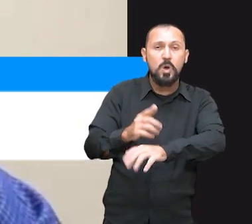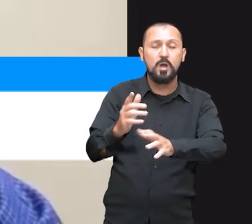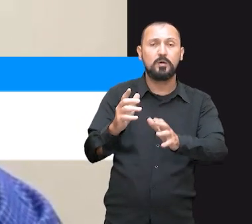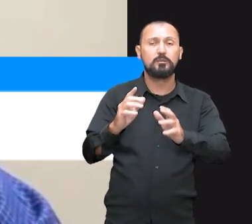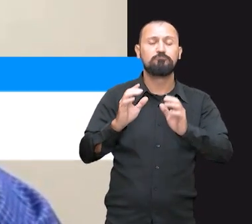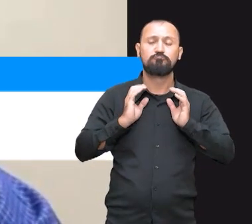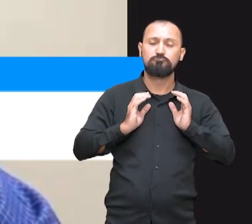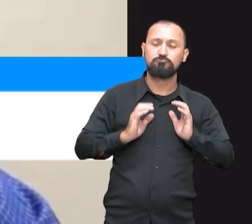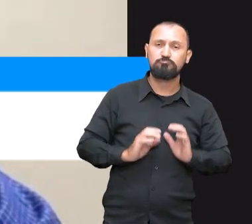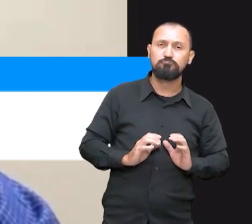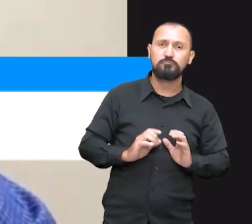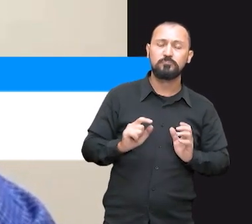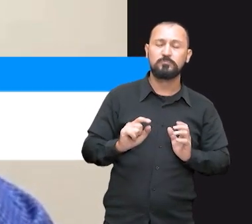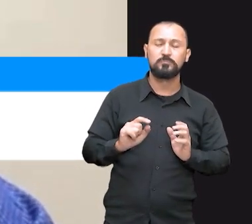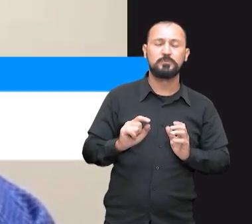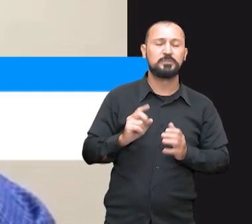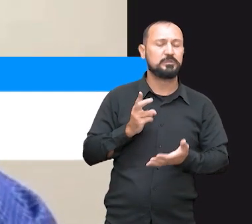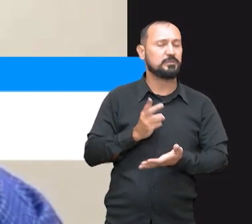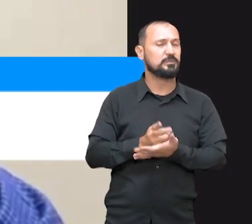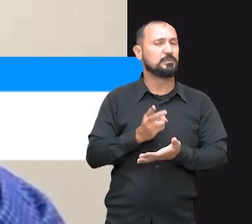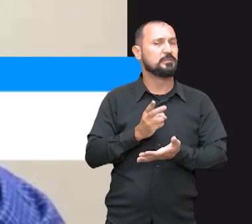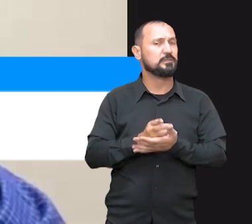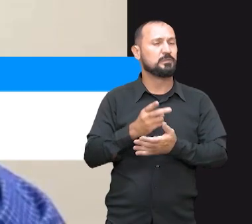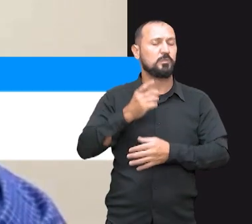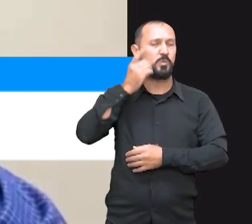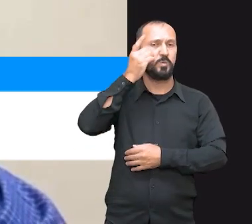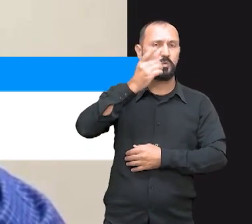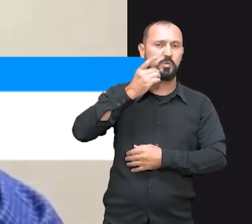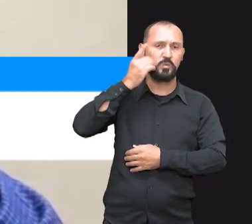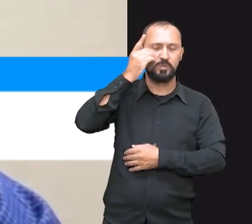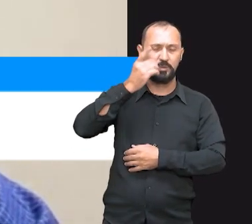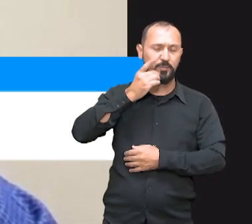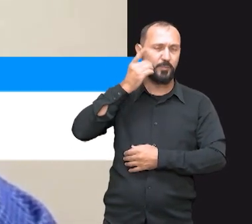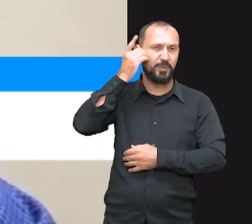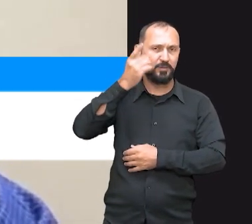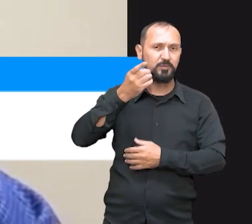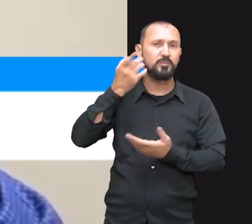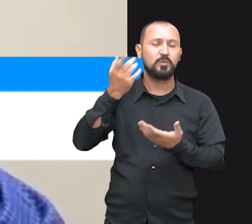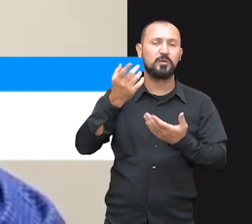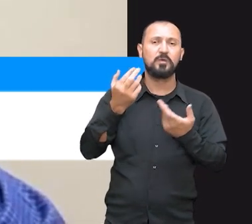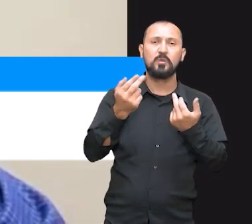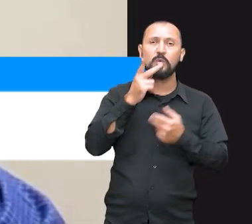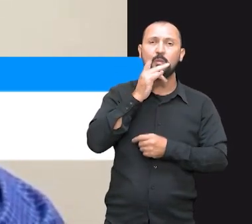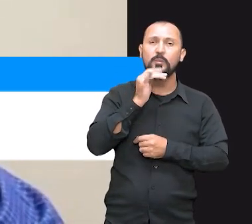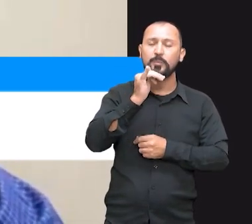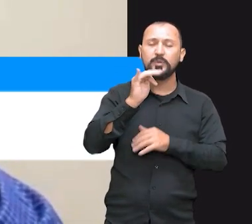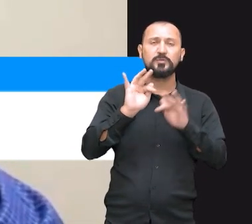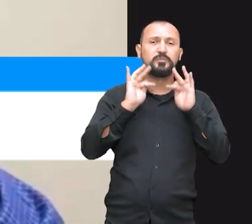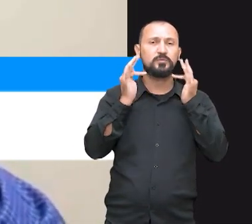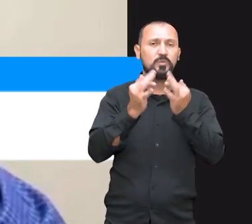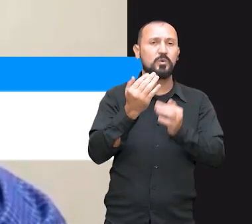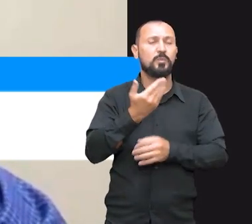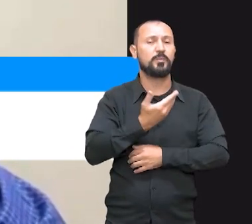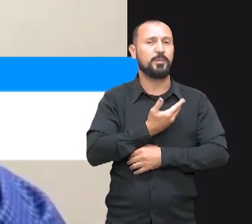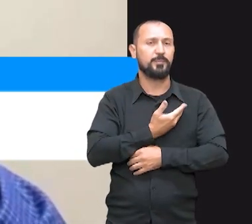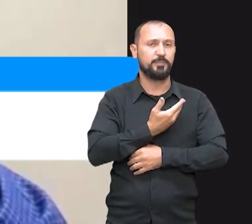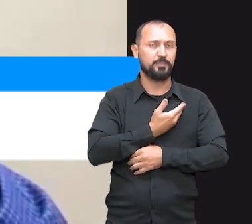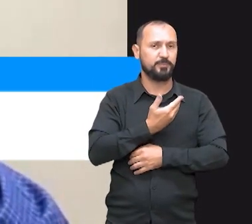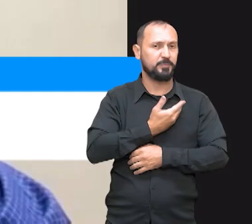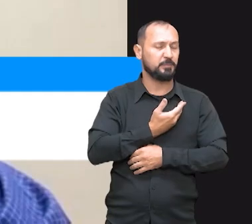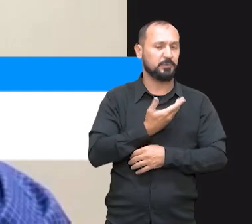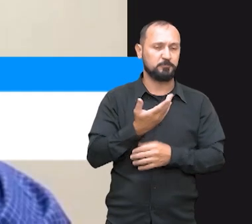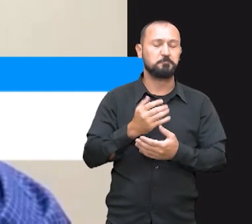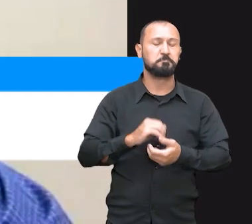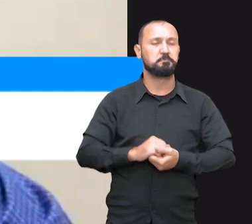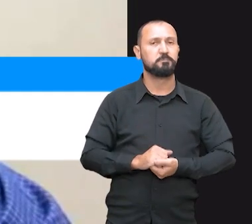seu posicionamento, sobre o seu comportamento como parlamentar, sobre o seu comportamento como pai de família, como amigo que ele